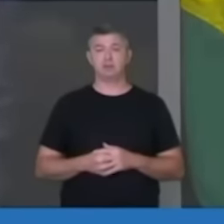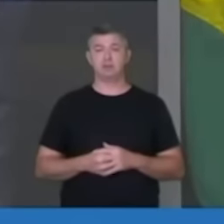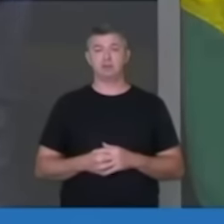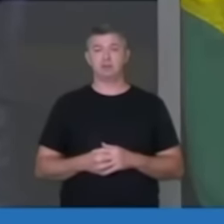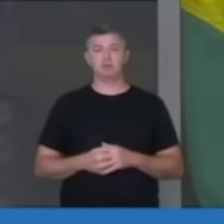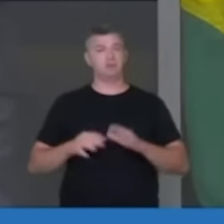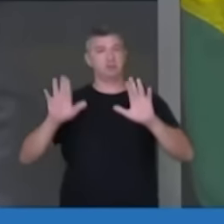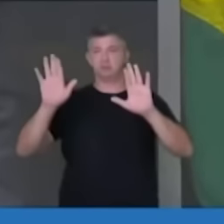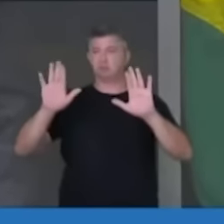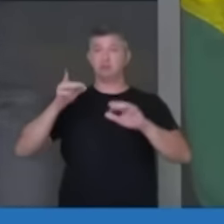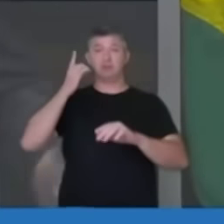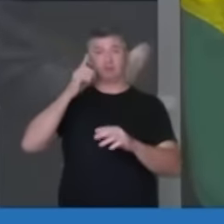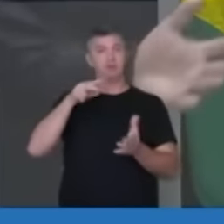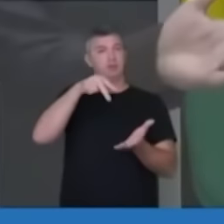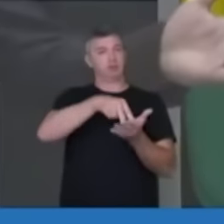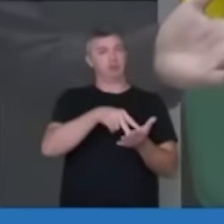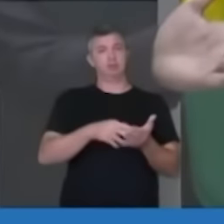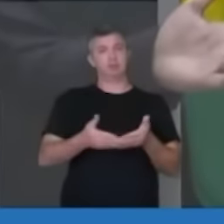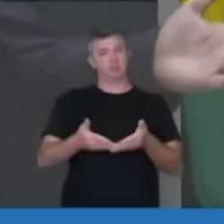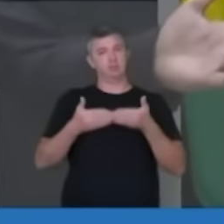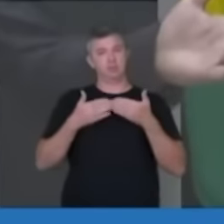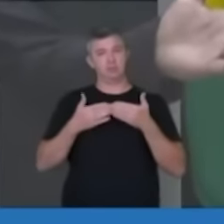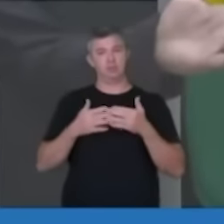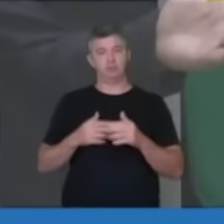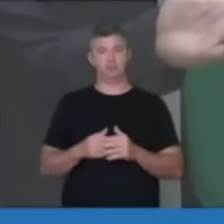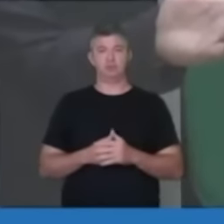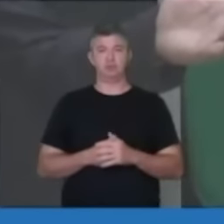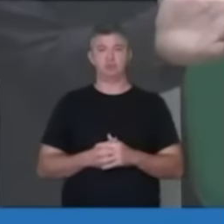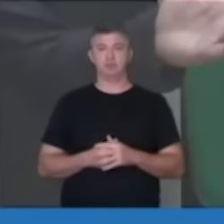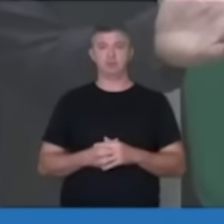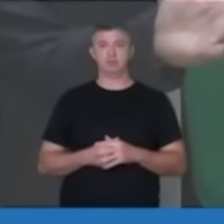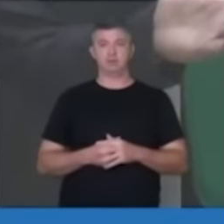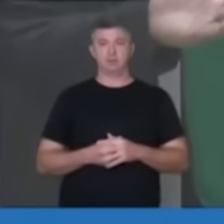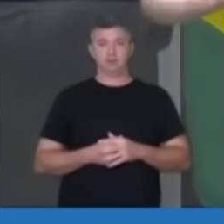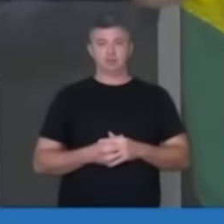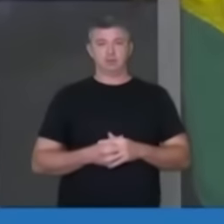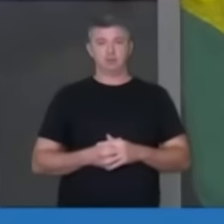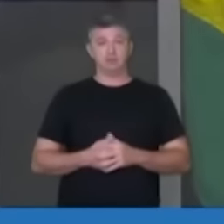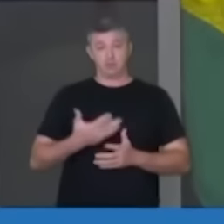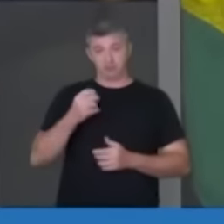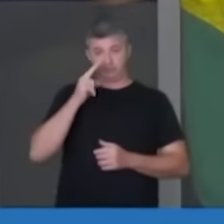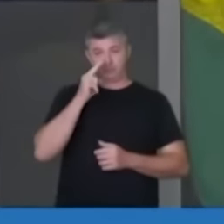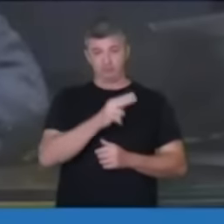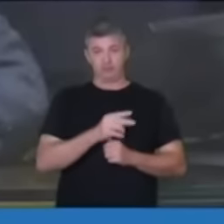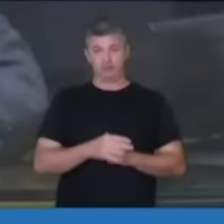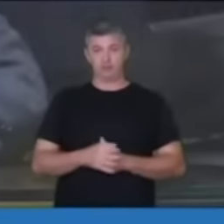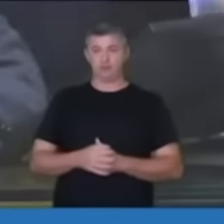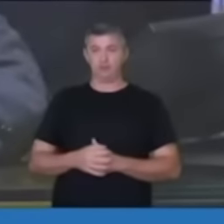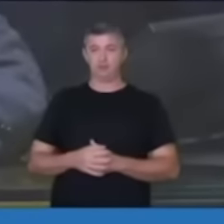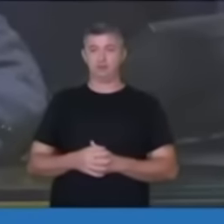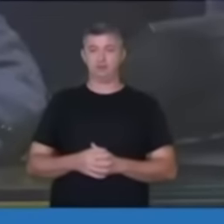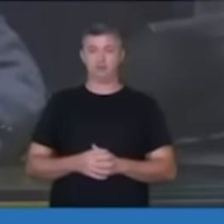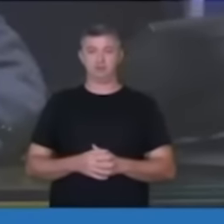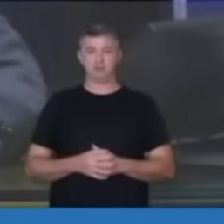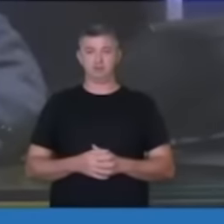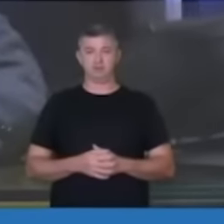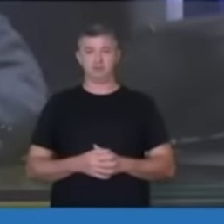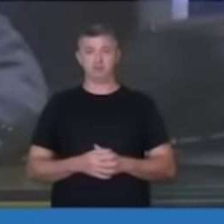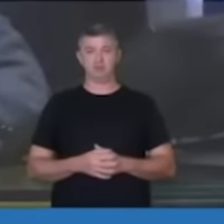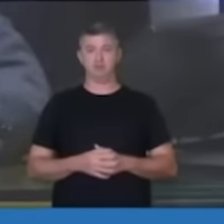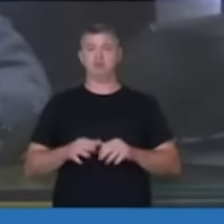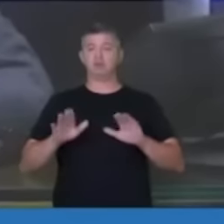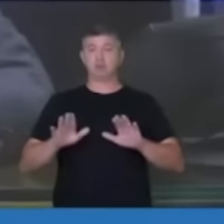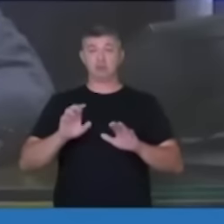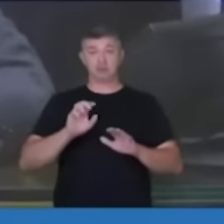Tribuna há um deputado na Tribuna vamos ouvi-lo vamos vamos vamos observar vamos observar Vamos ouvir o deputado